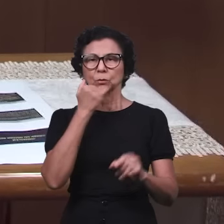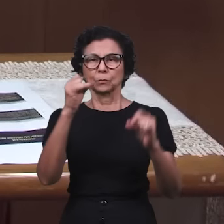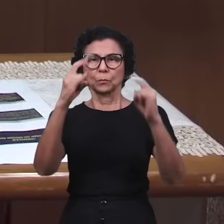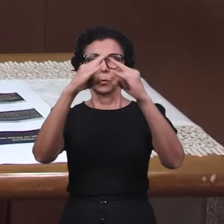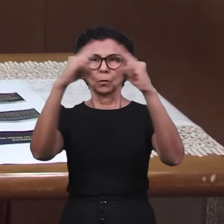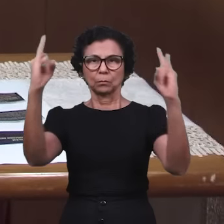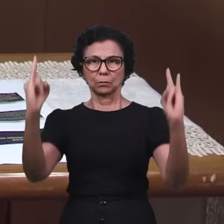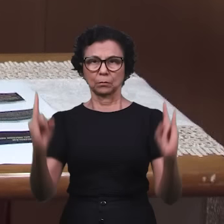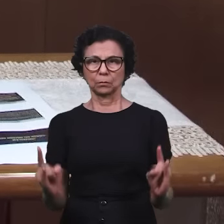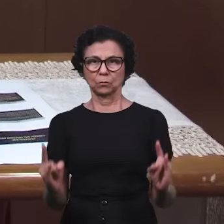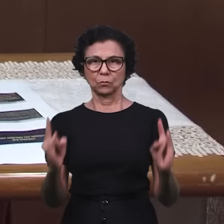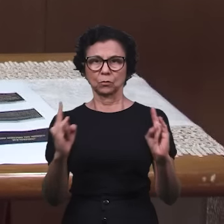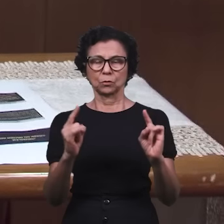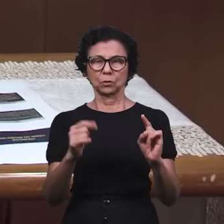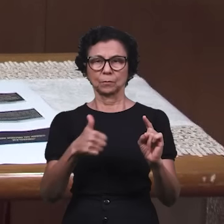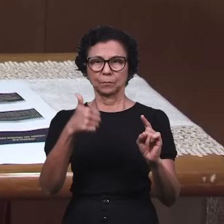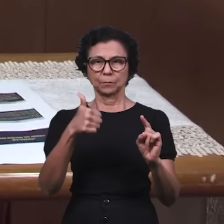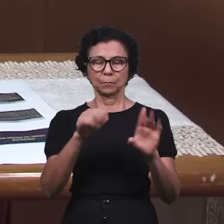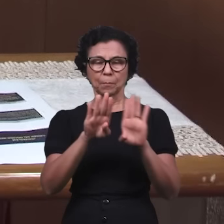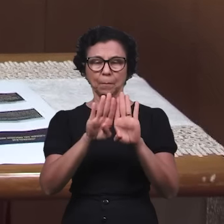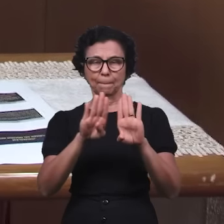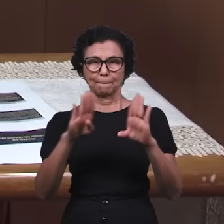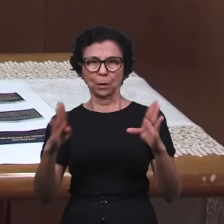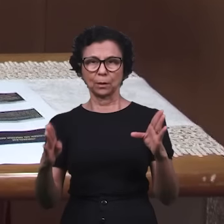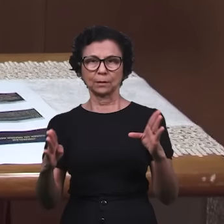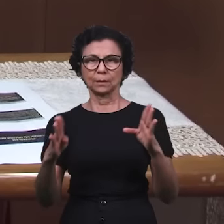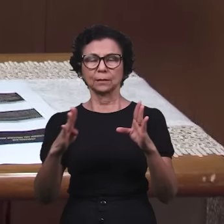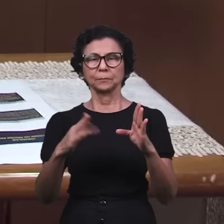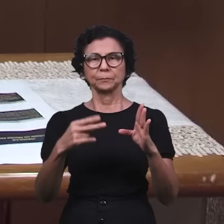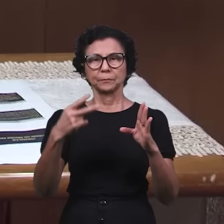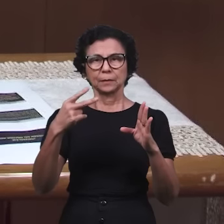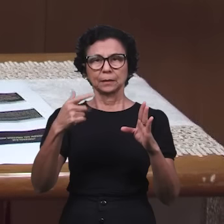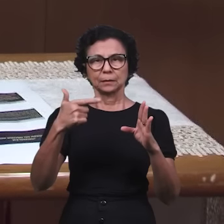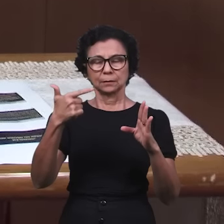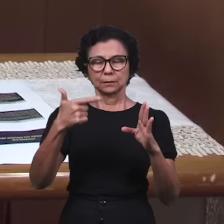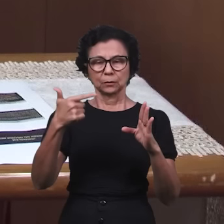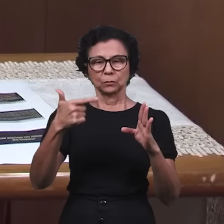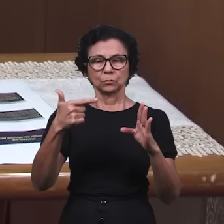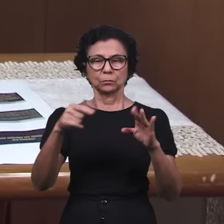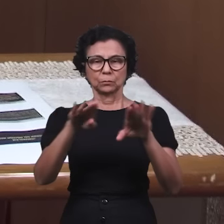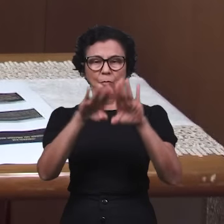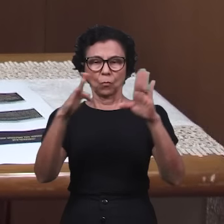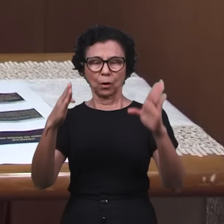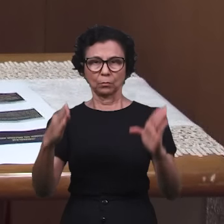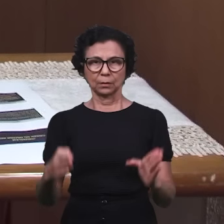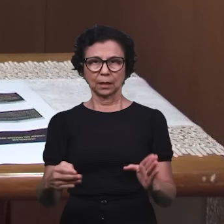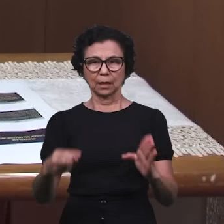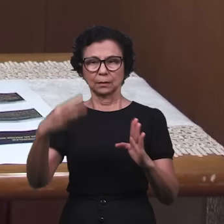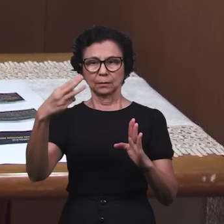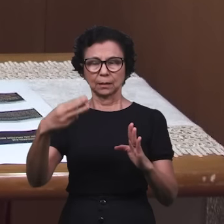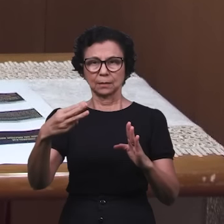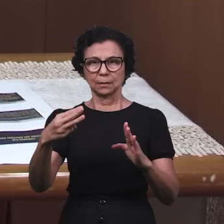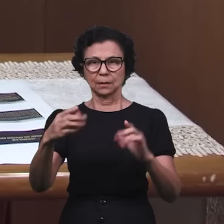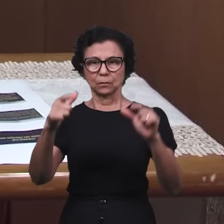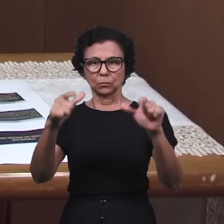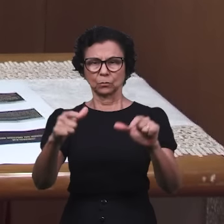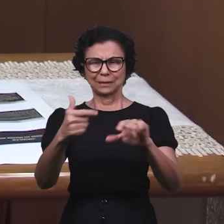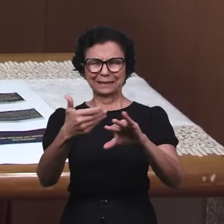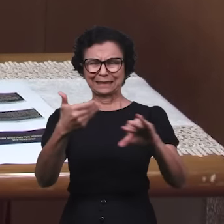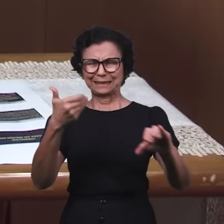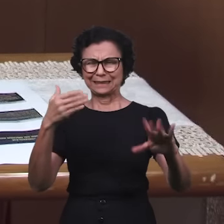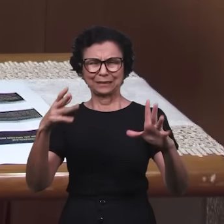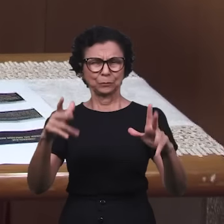o santuário e depois o Santíssimo. Para ter acesso às outras bênçãos, precisava passar pelo altar dos